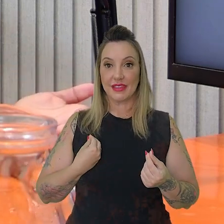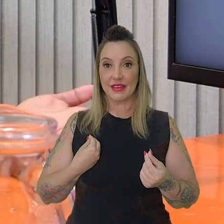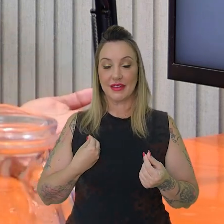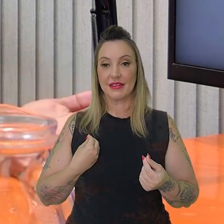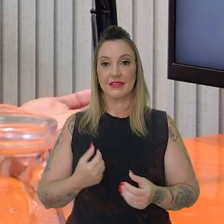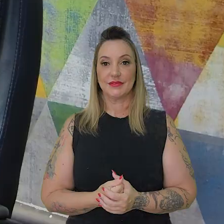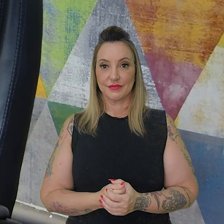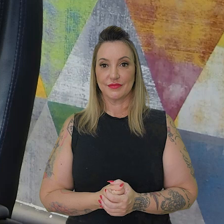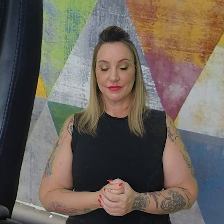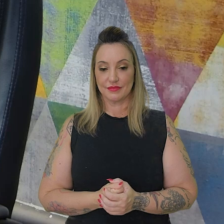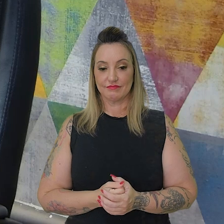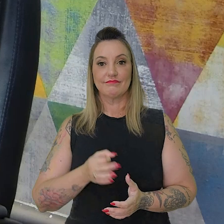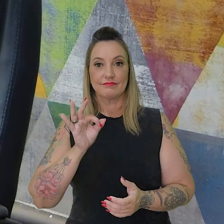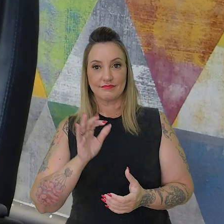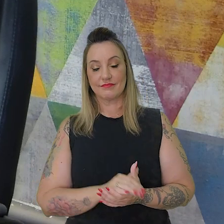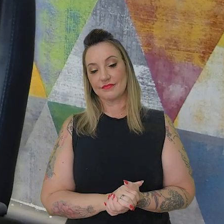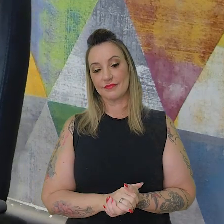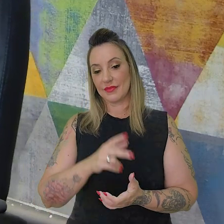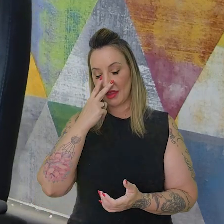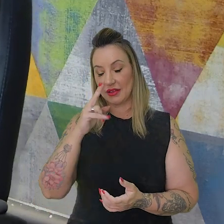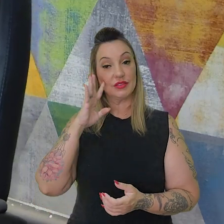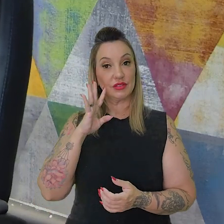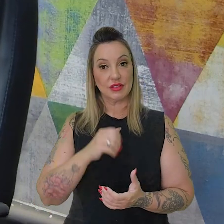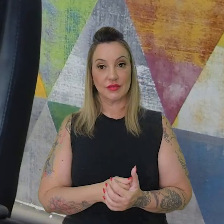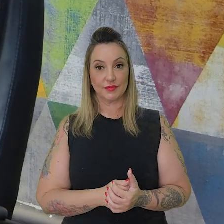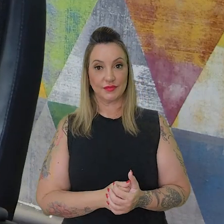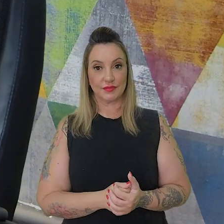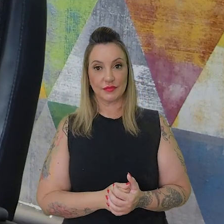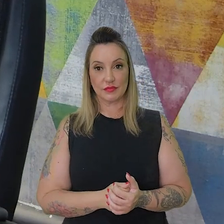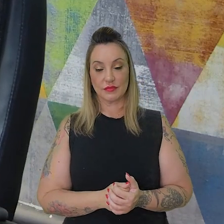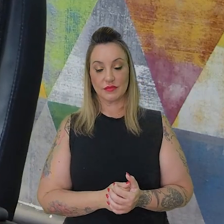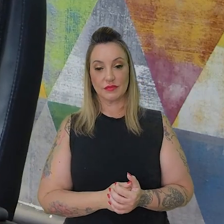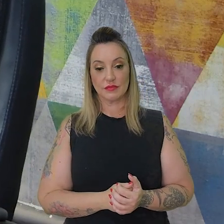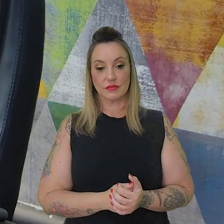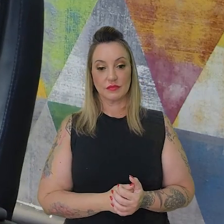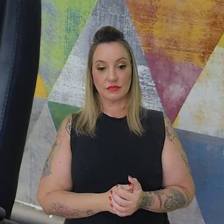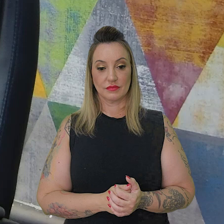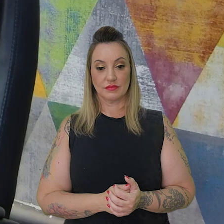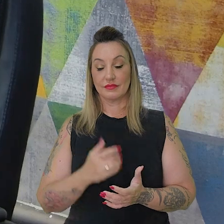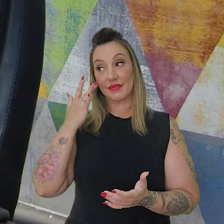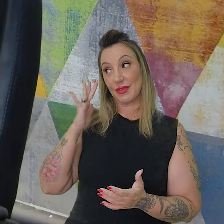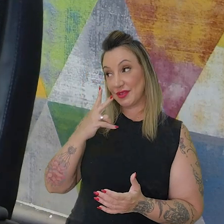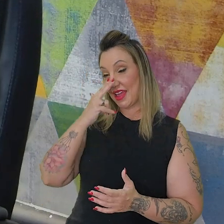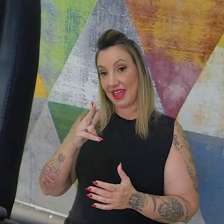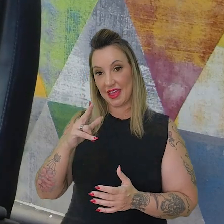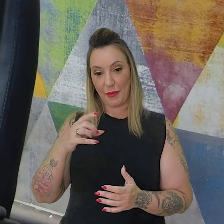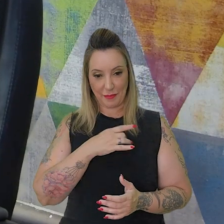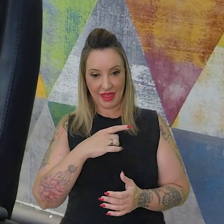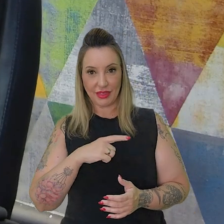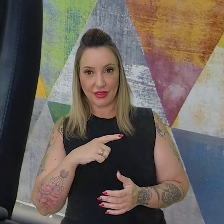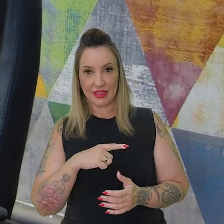Muito Nossa extremamente e eu acho muito legal que você quer dizer não sei você teve